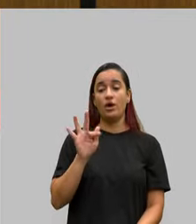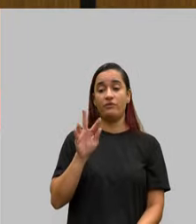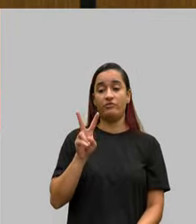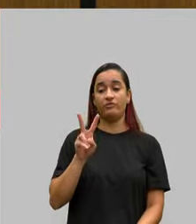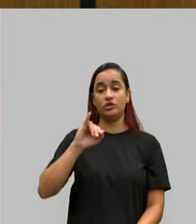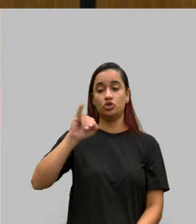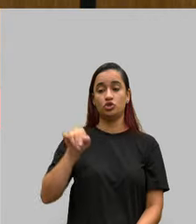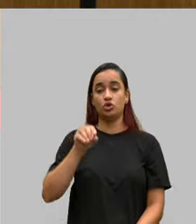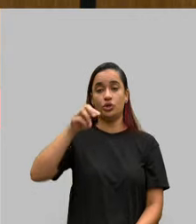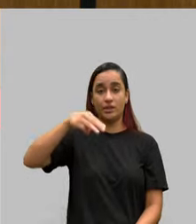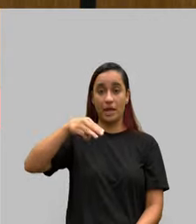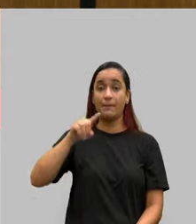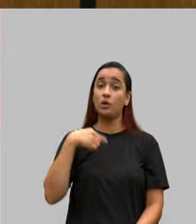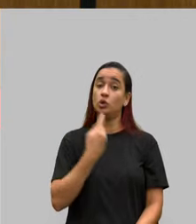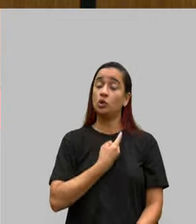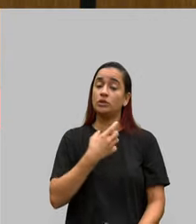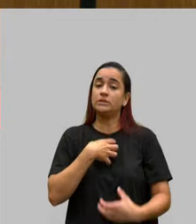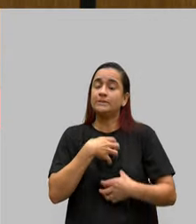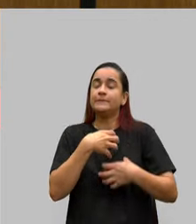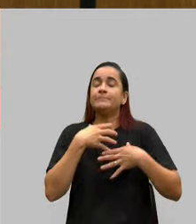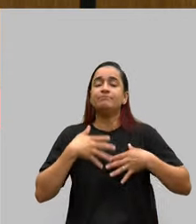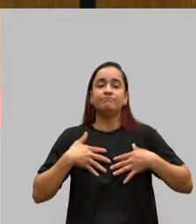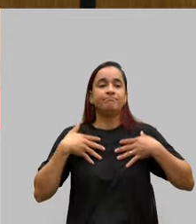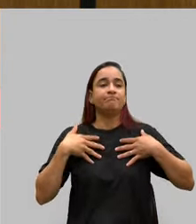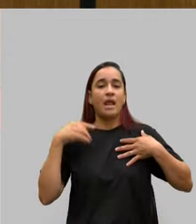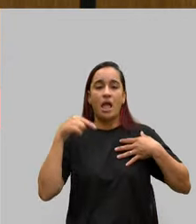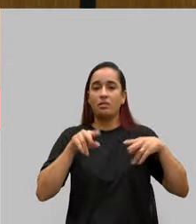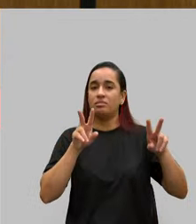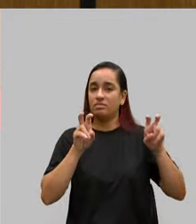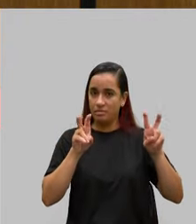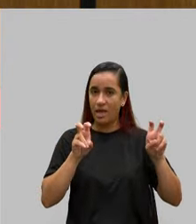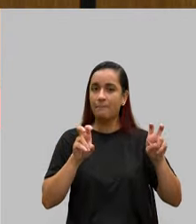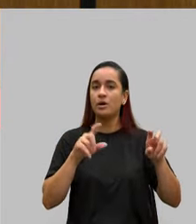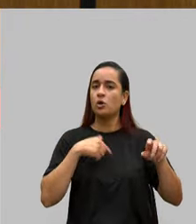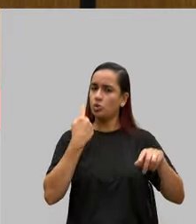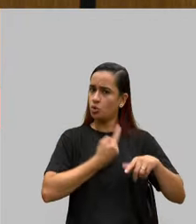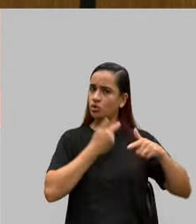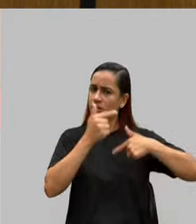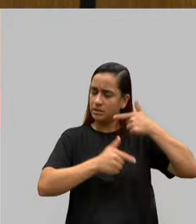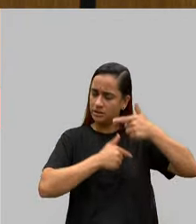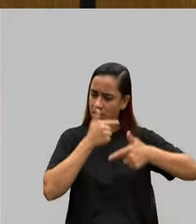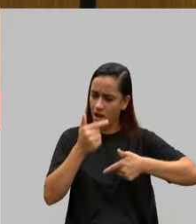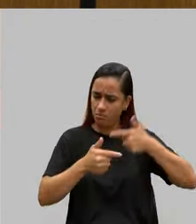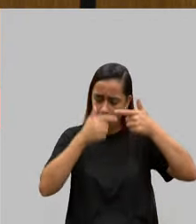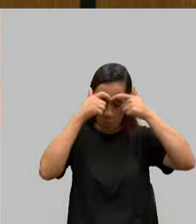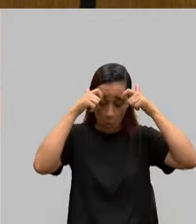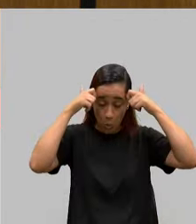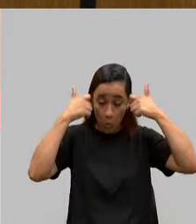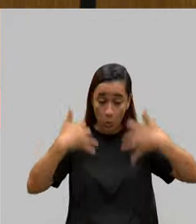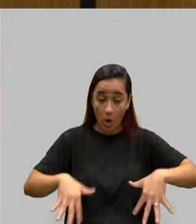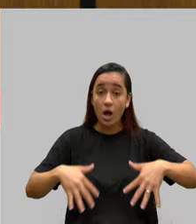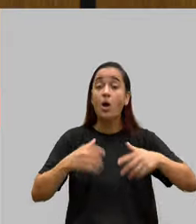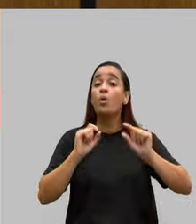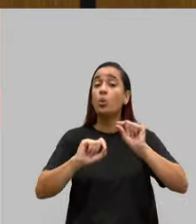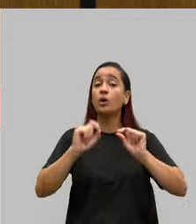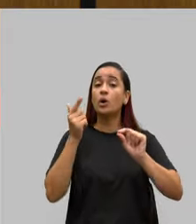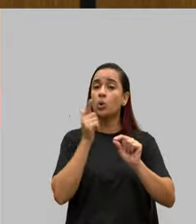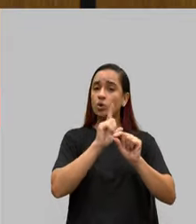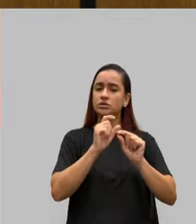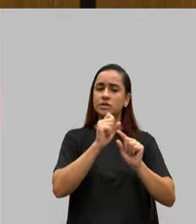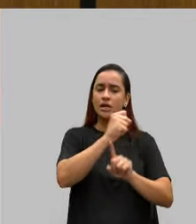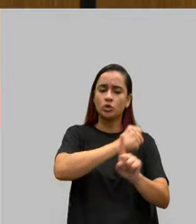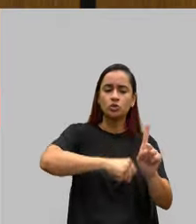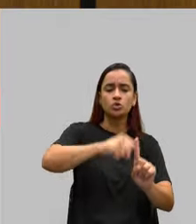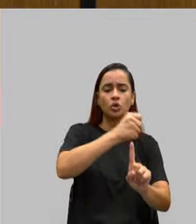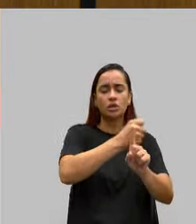entusiastas da da matéria ã trabalhamos a arduamente para que isso possa né ser levado à sociedade de uma